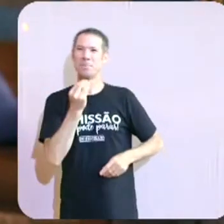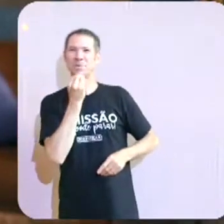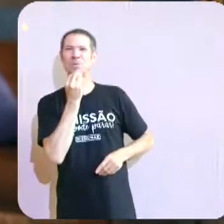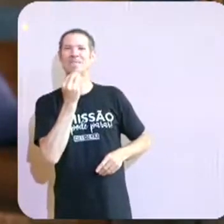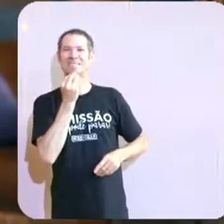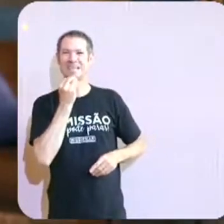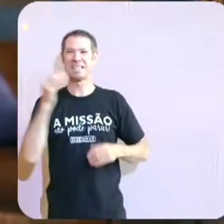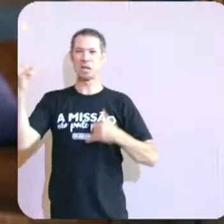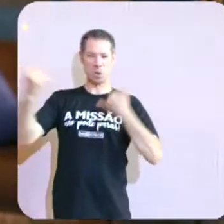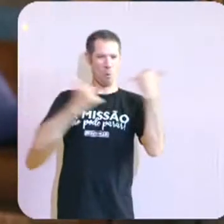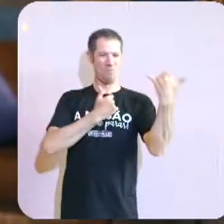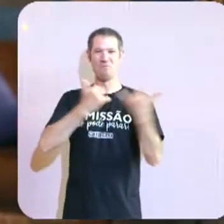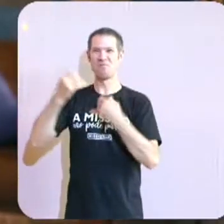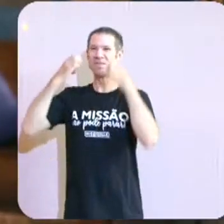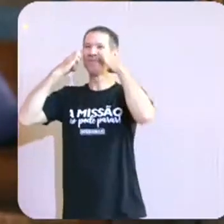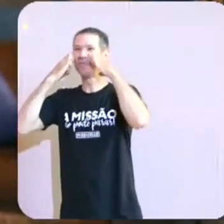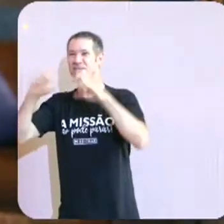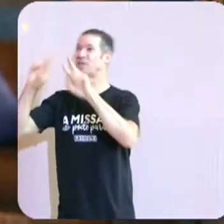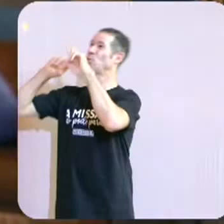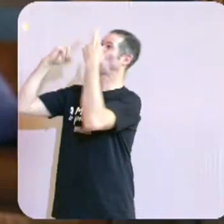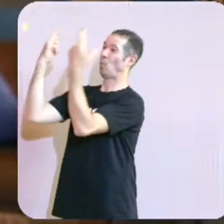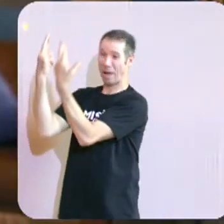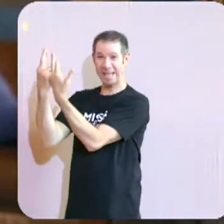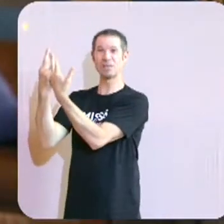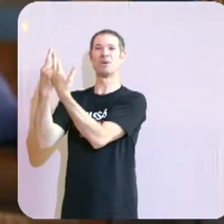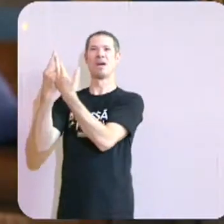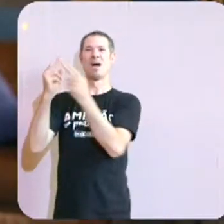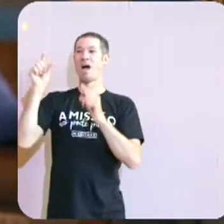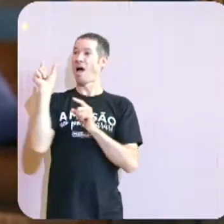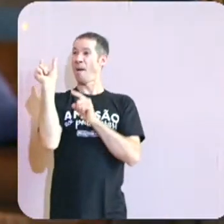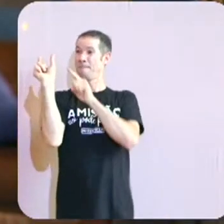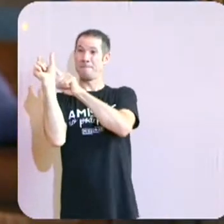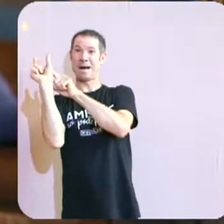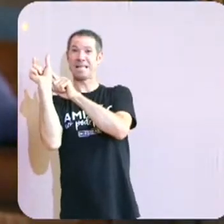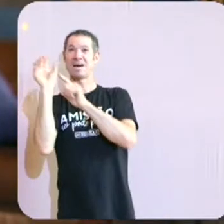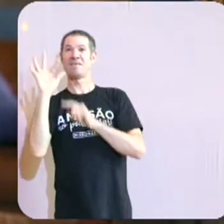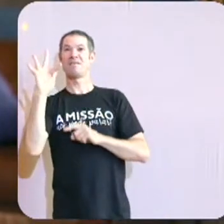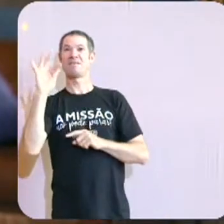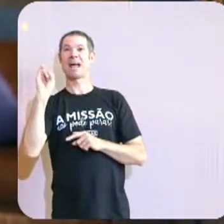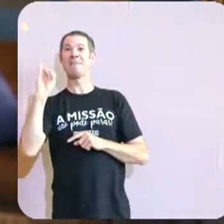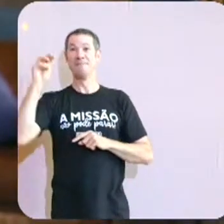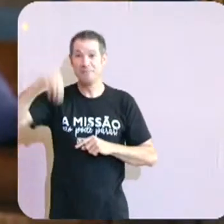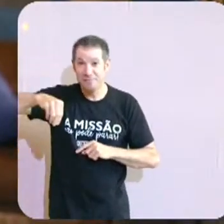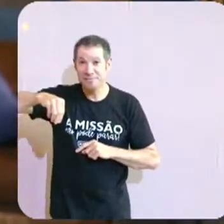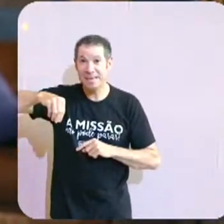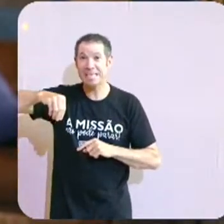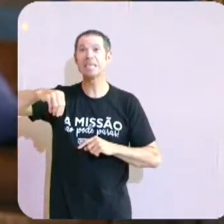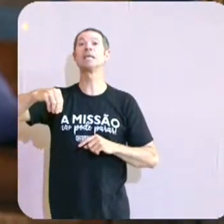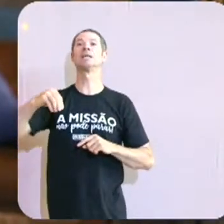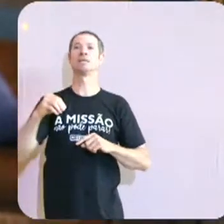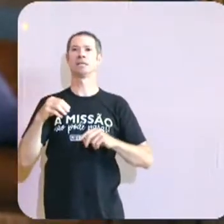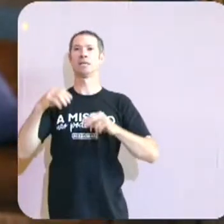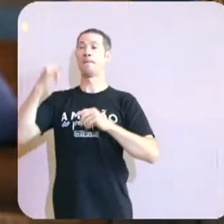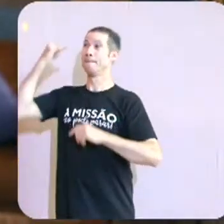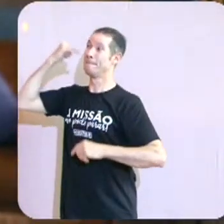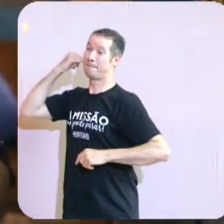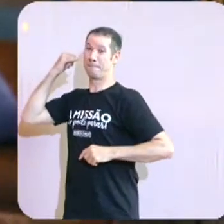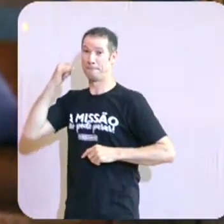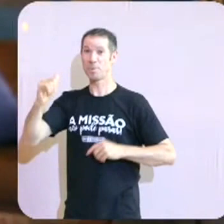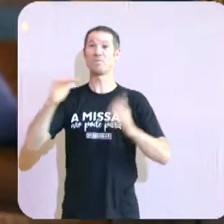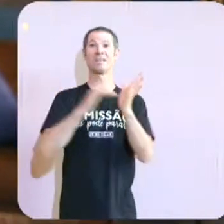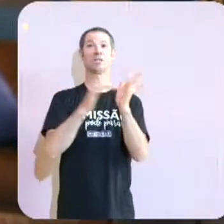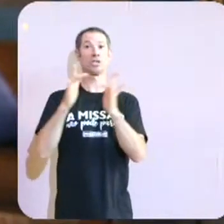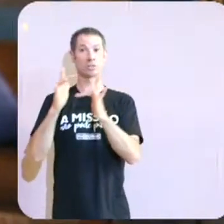oportunidade de ouvirem o evangelho do reino. E a palavra fim que nós vemos aqui, nessa profecia de